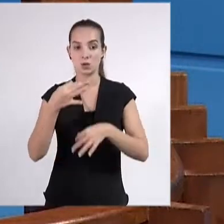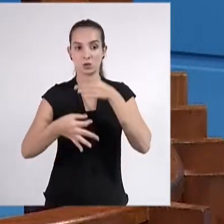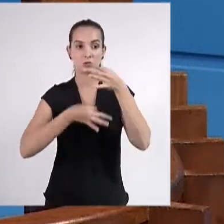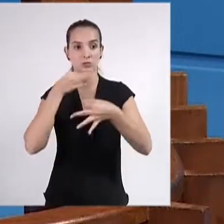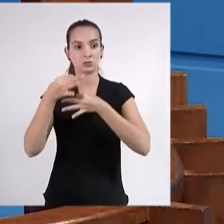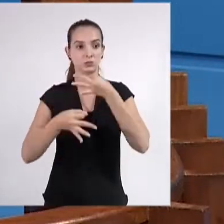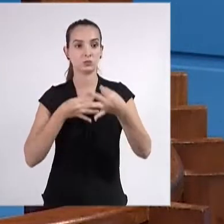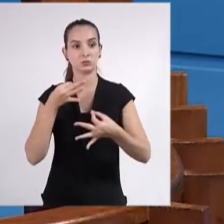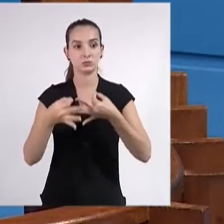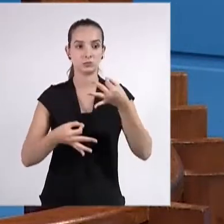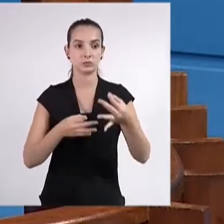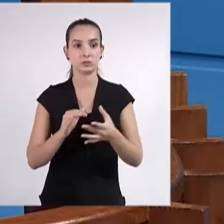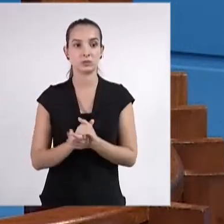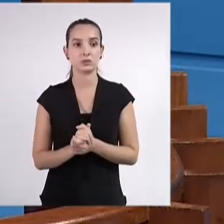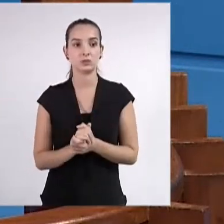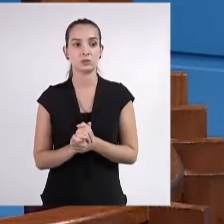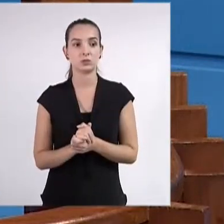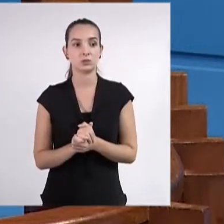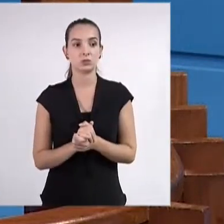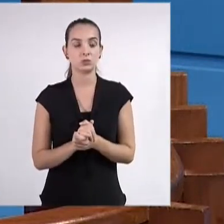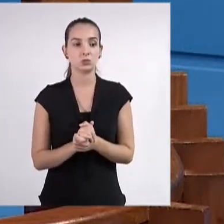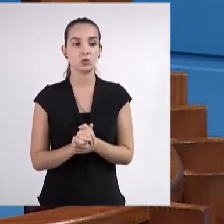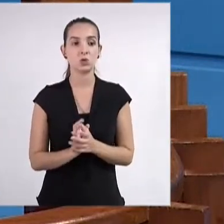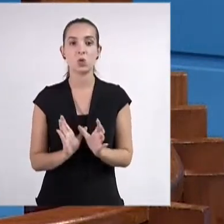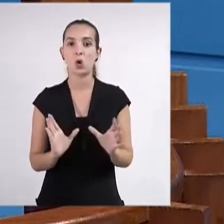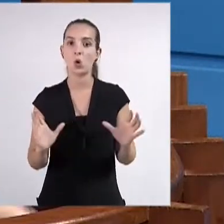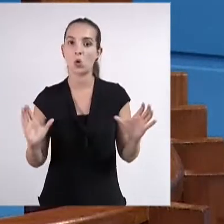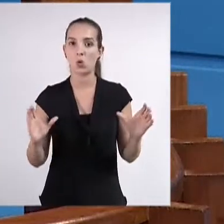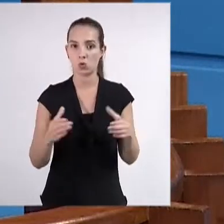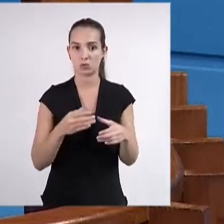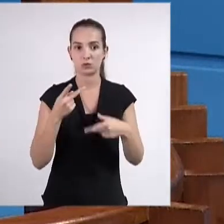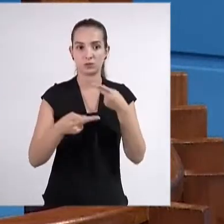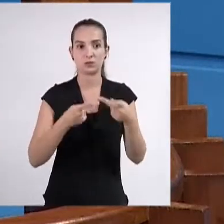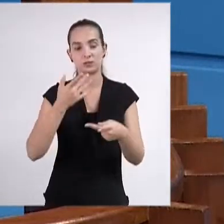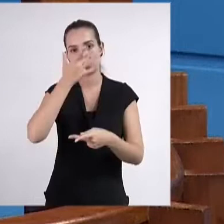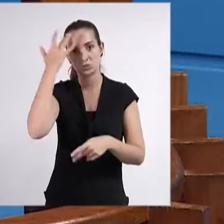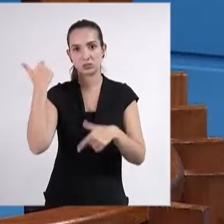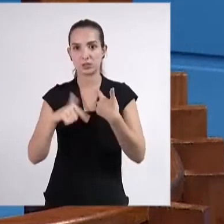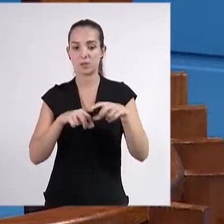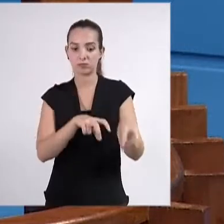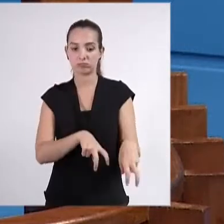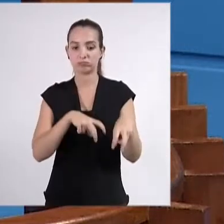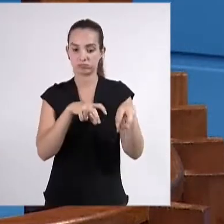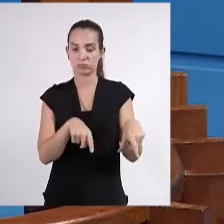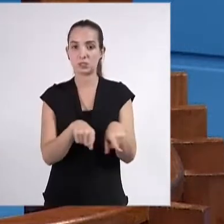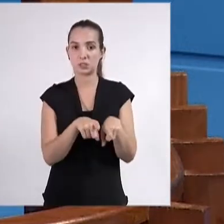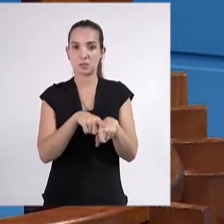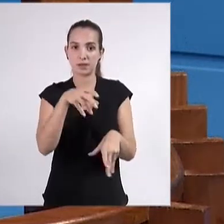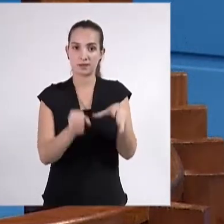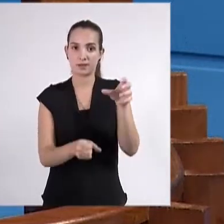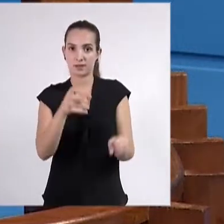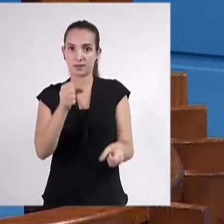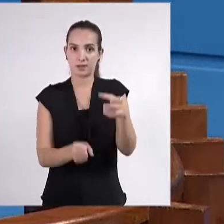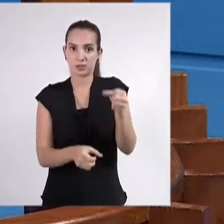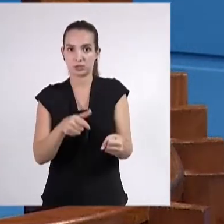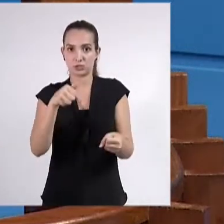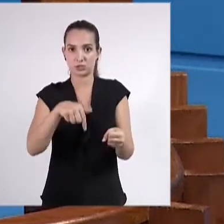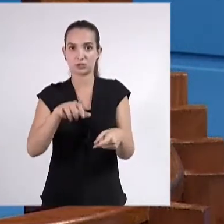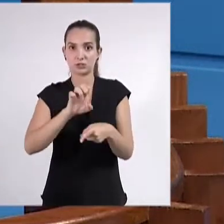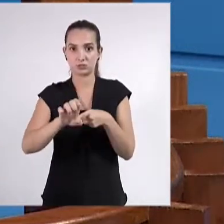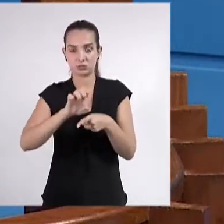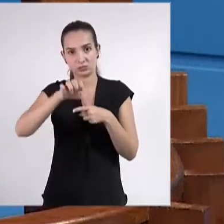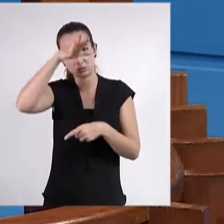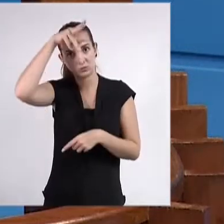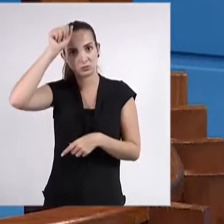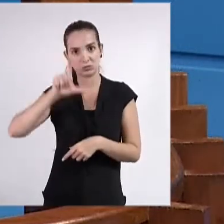posicionar como porta-voz dos produtores de leite e dos agricultores do nosso estado. Eu gostaria que